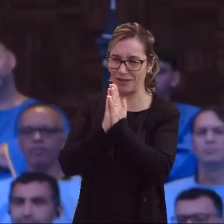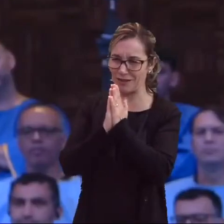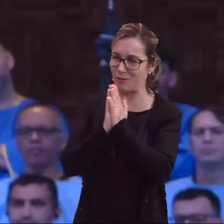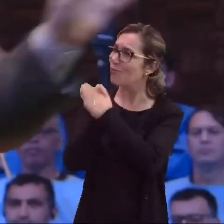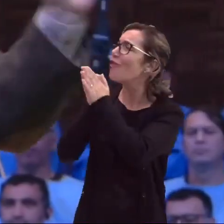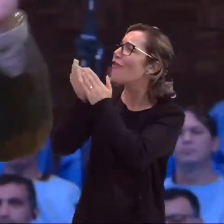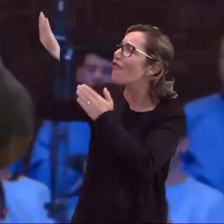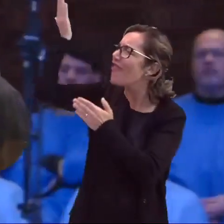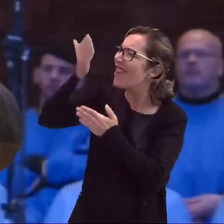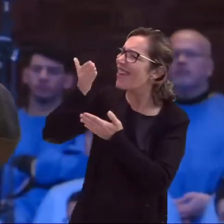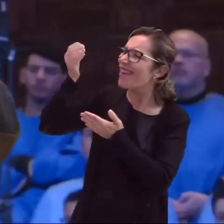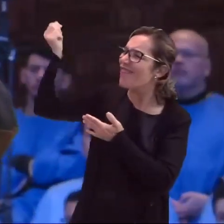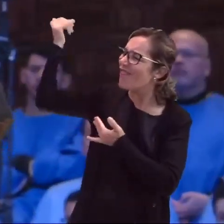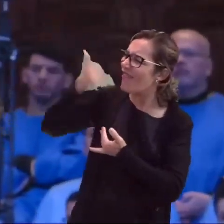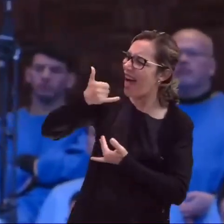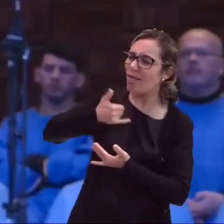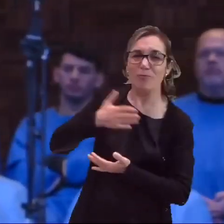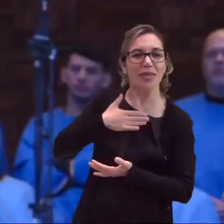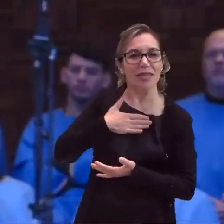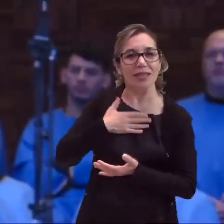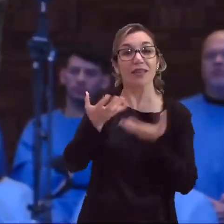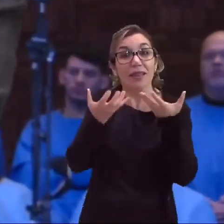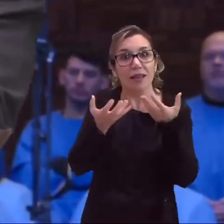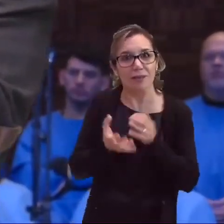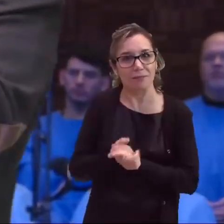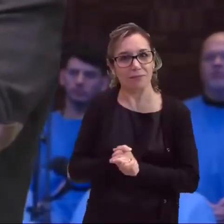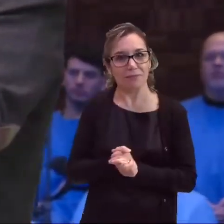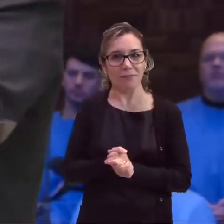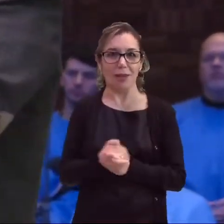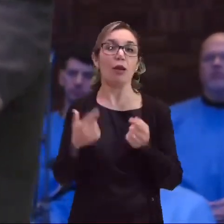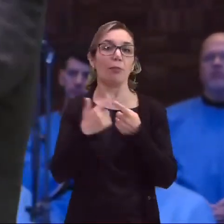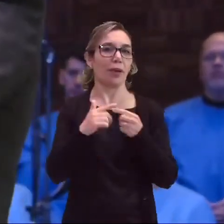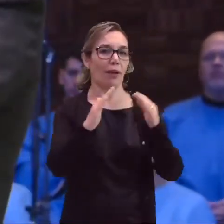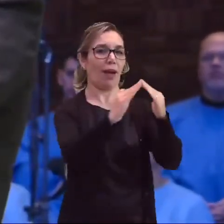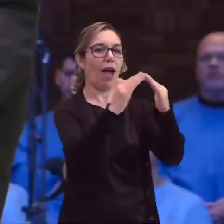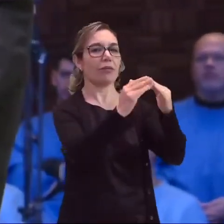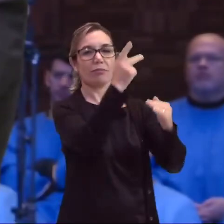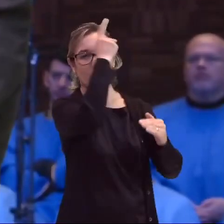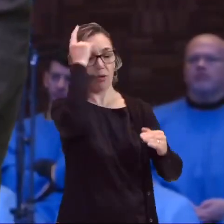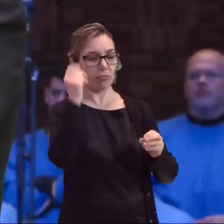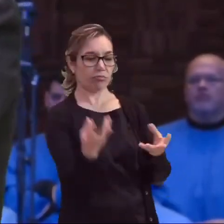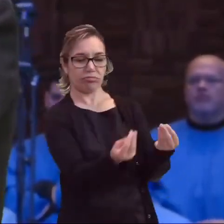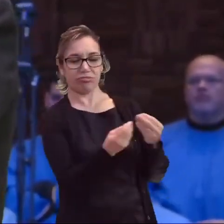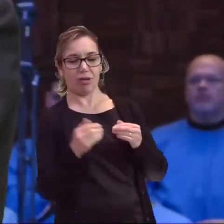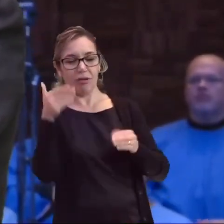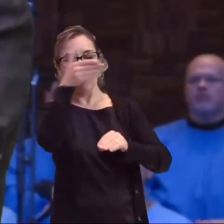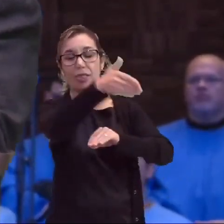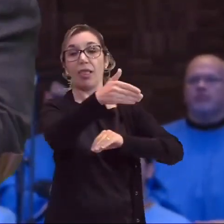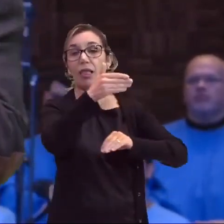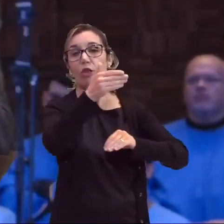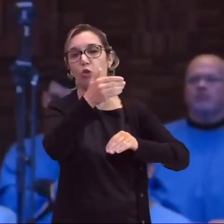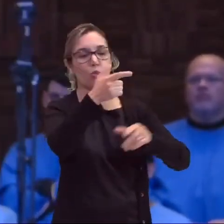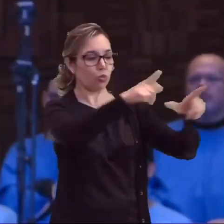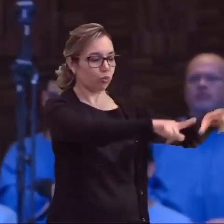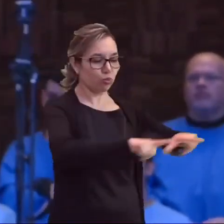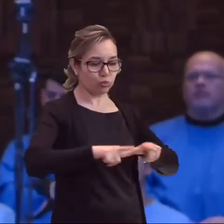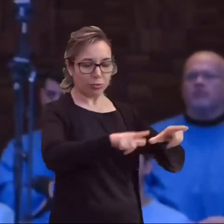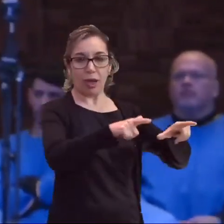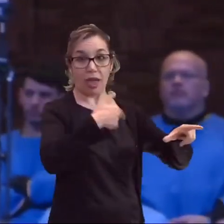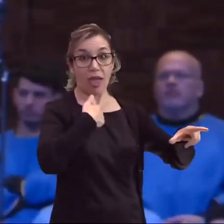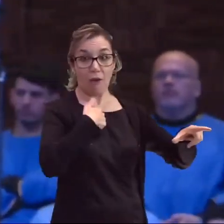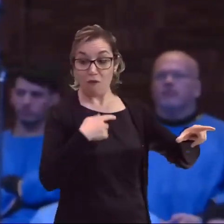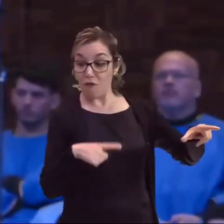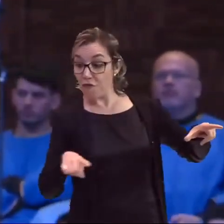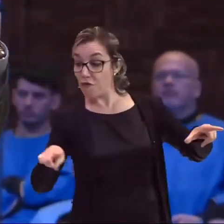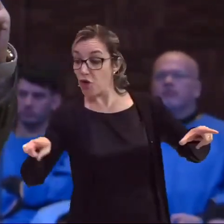dele e eu fiz isso simplesmente porque os meus irmãos estavam assistindo televisão a minha mãe Estava cozinhando o jantar e